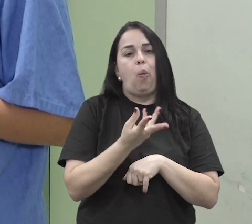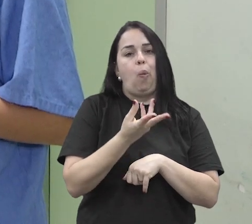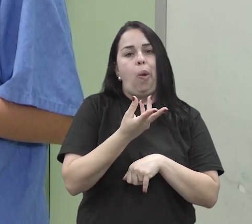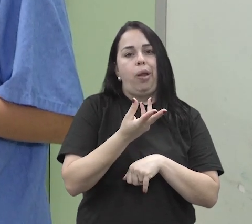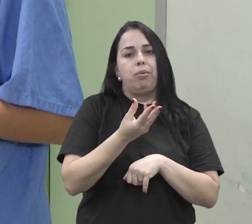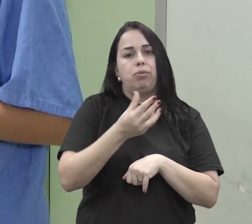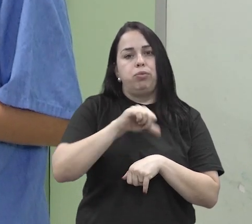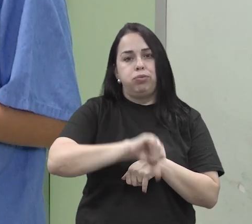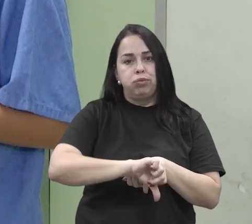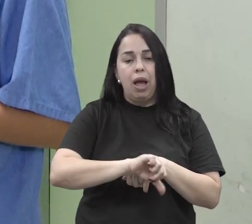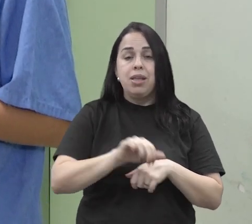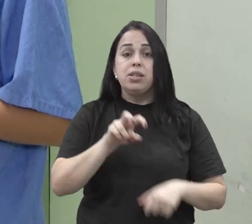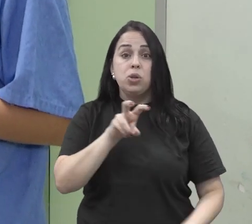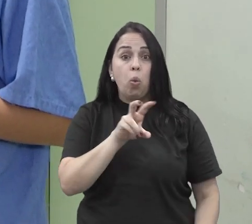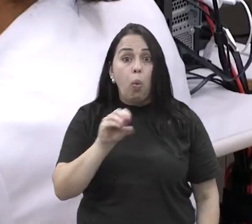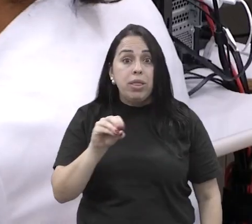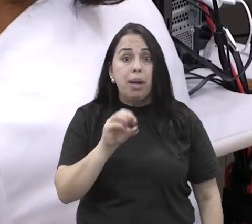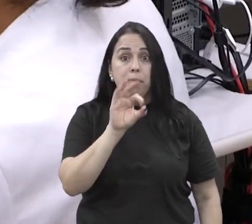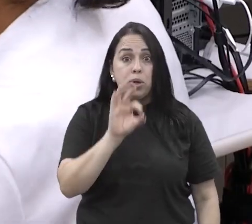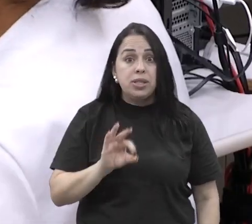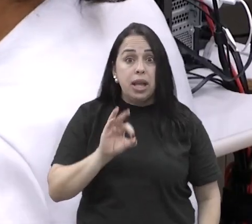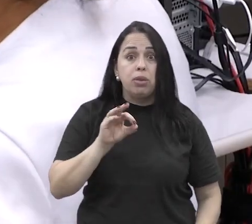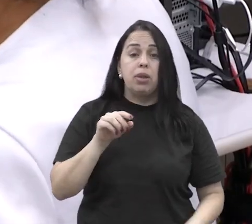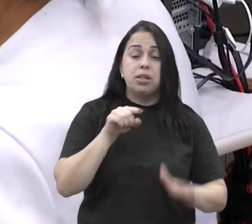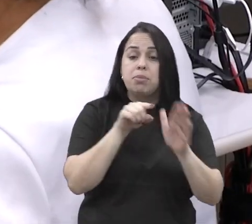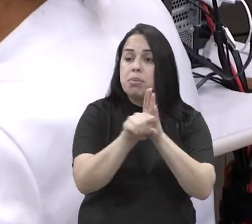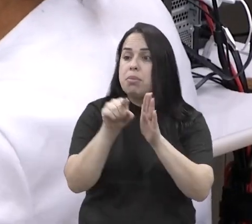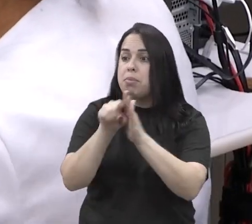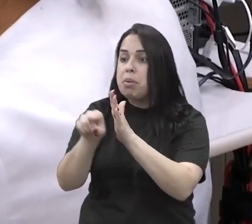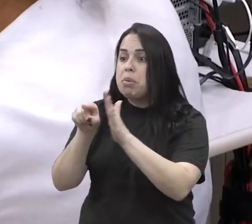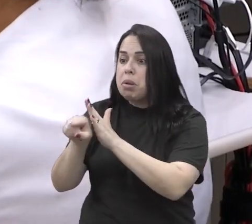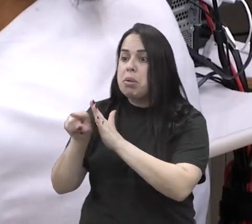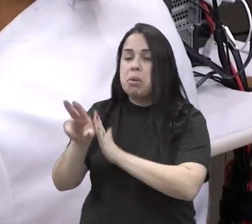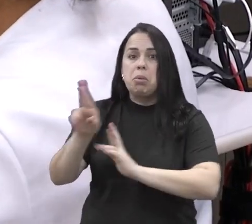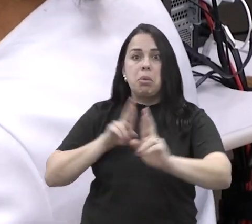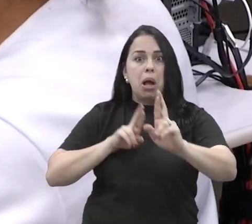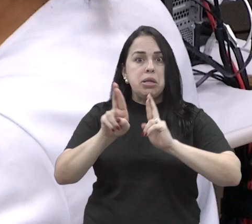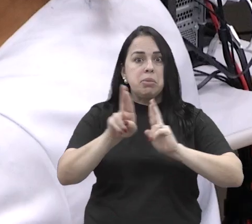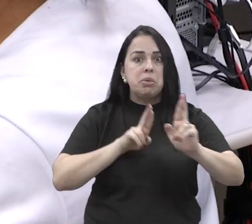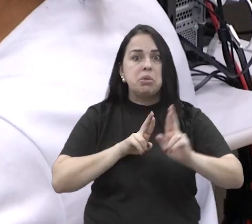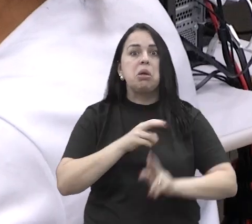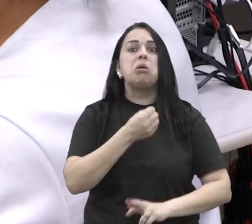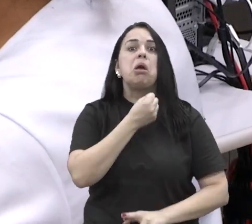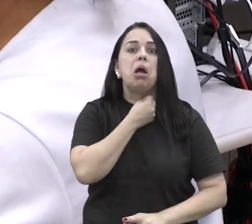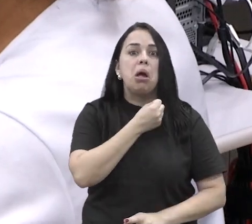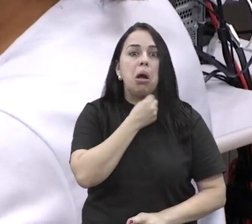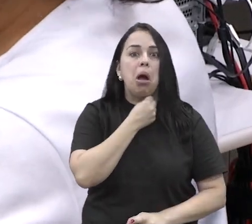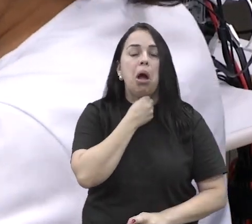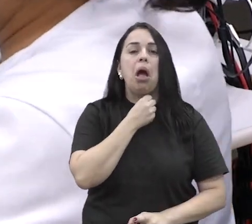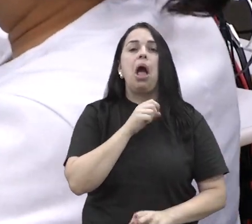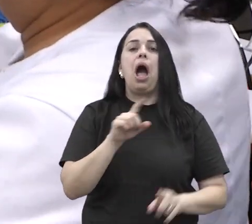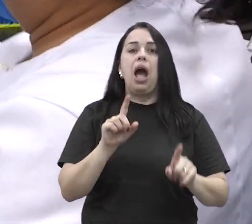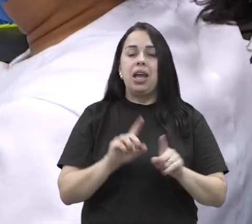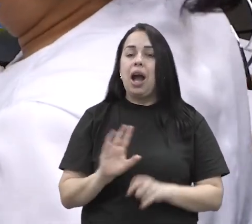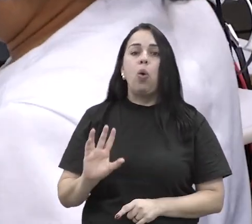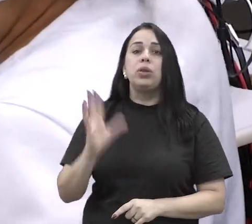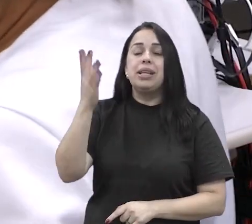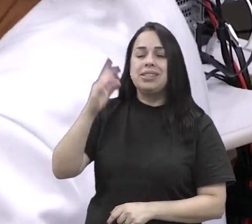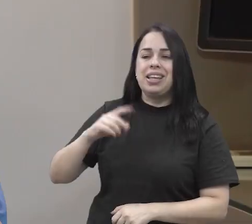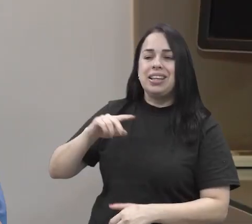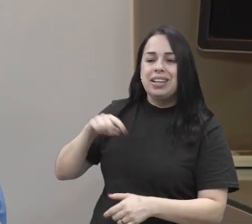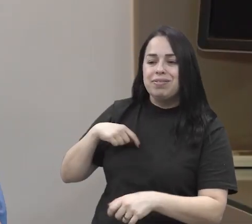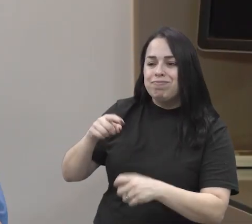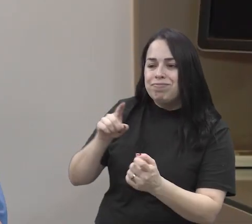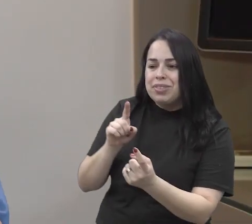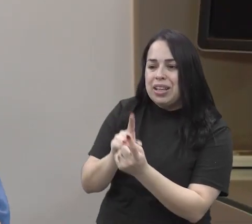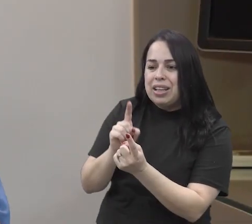trabalho. 50% dos entrevistados pela pesquisa concordam que o estresse já os levou a erros médicos.